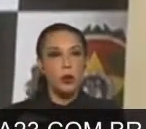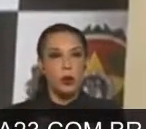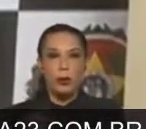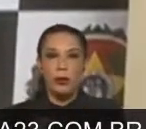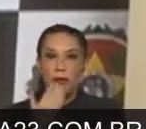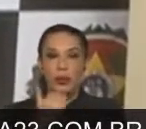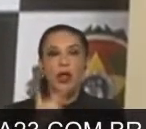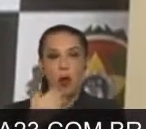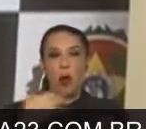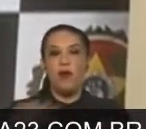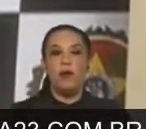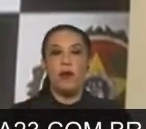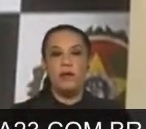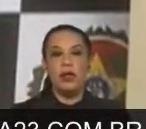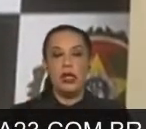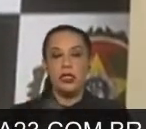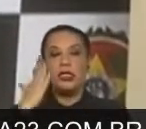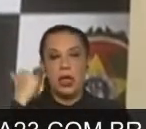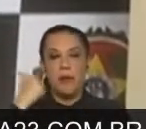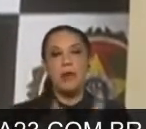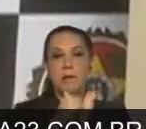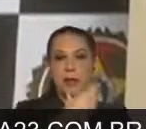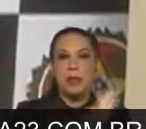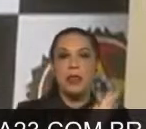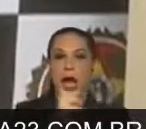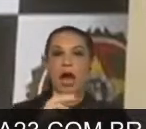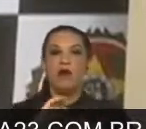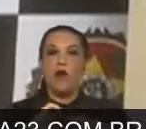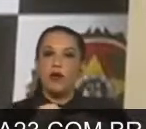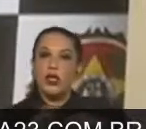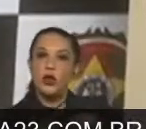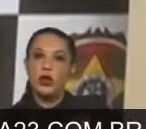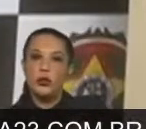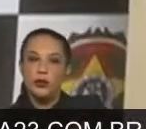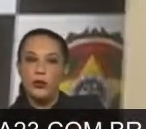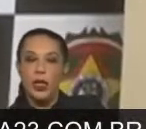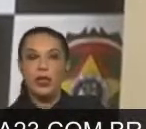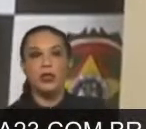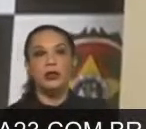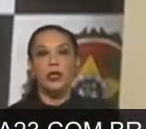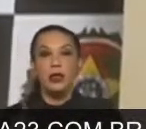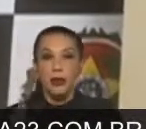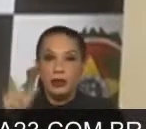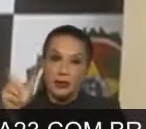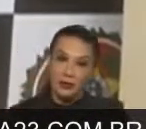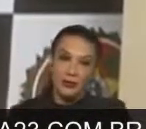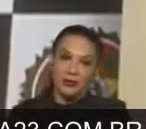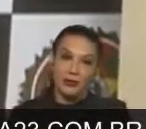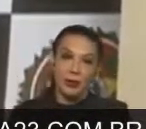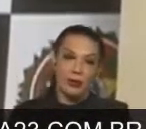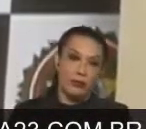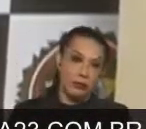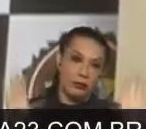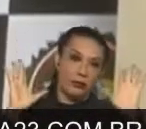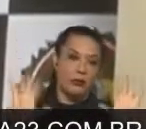Ele confirmou que realmente sabia que fazia a venda do produto impróprio, então foi lavrado flagrante